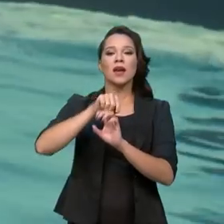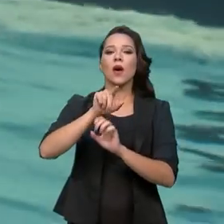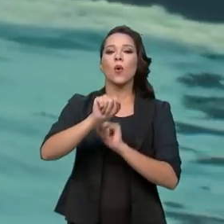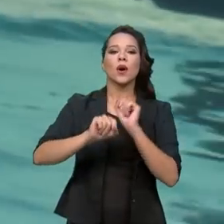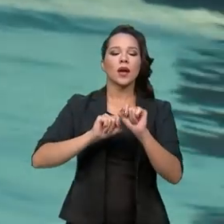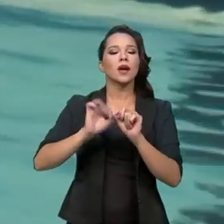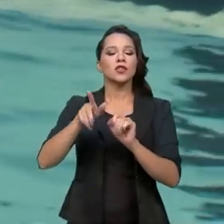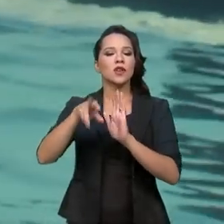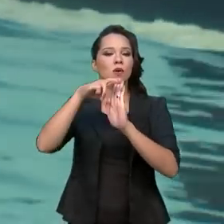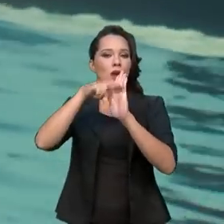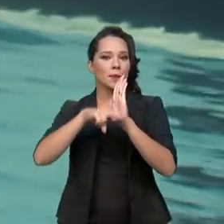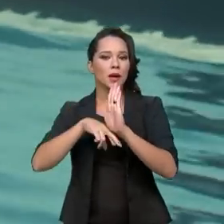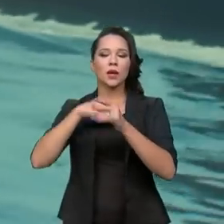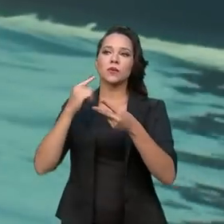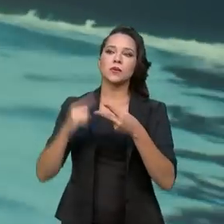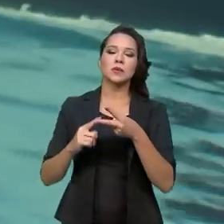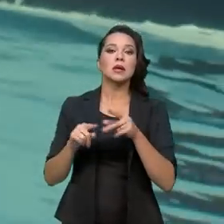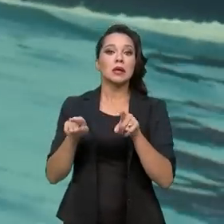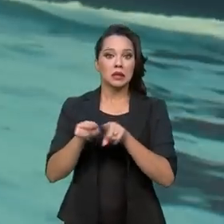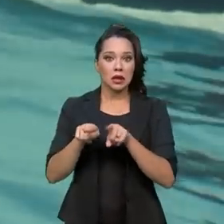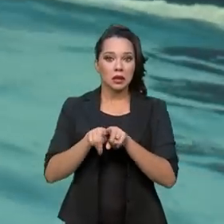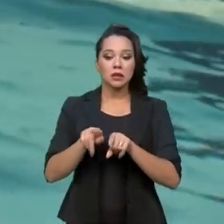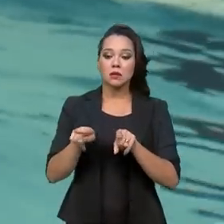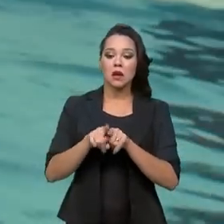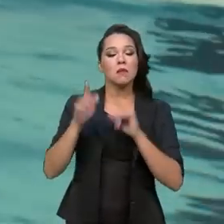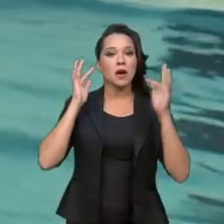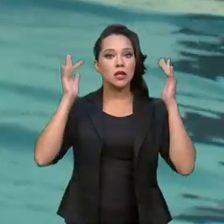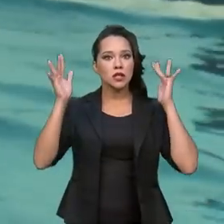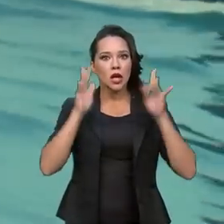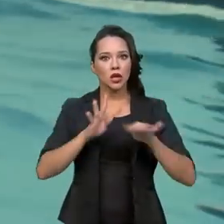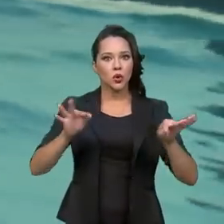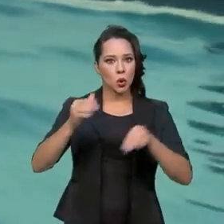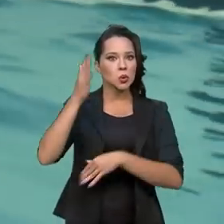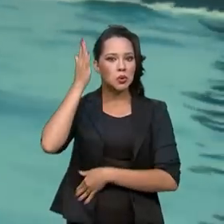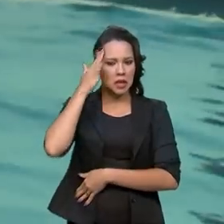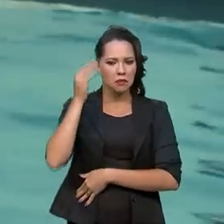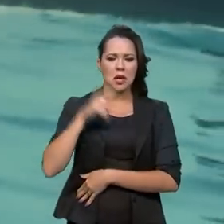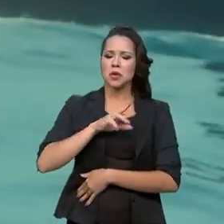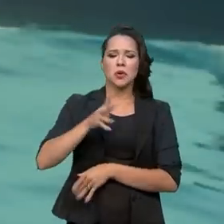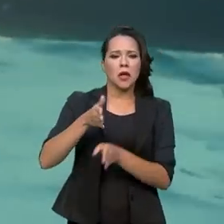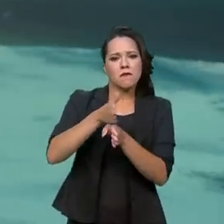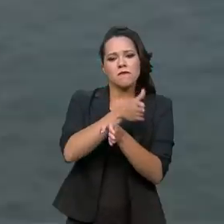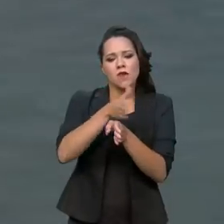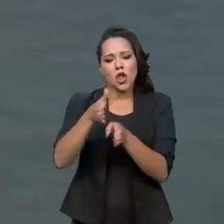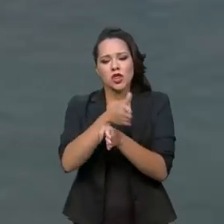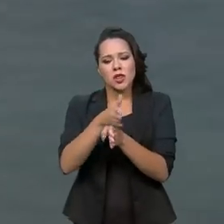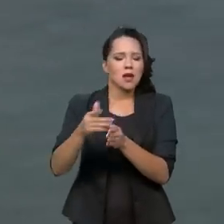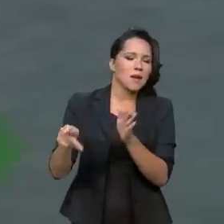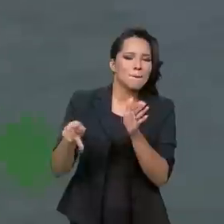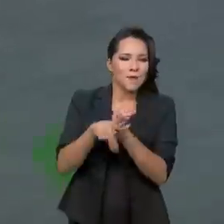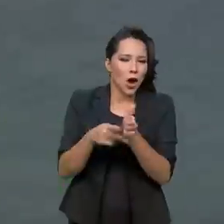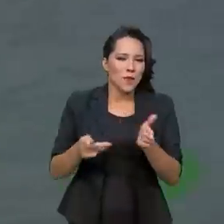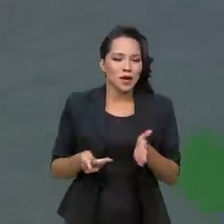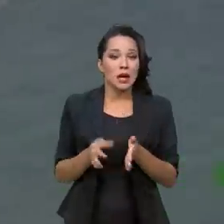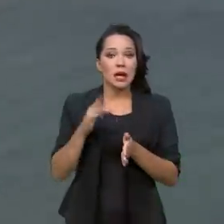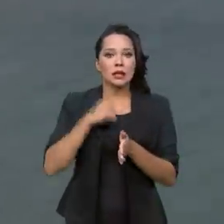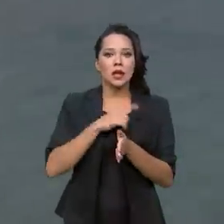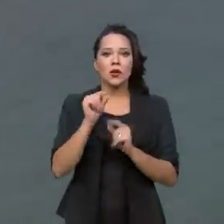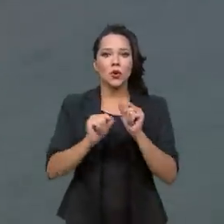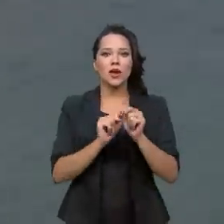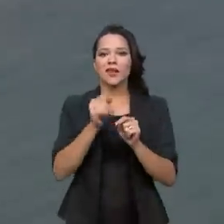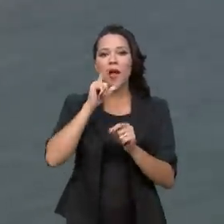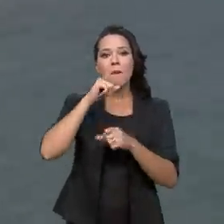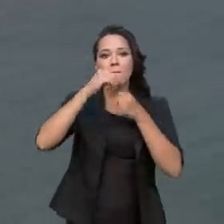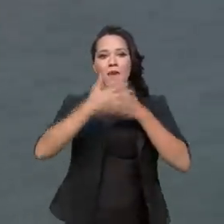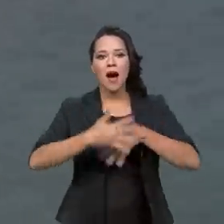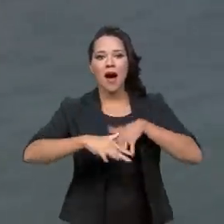de regulamentos. Nós temos que imaginar, todos sabemos, não existe uma fronteira propriamente dita, e existem as correntes